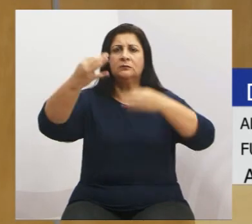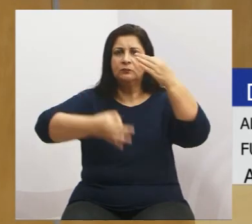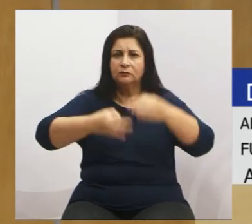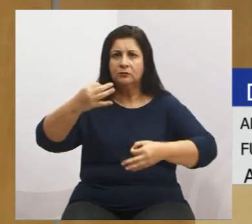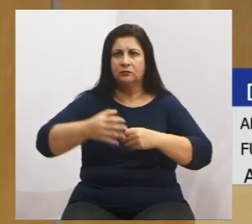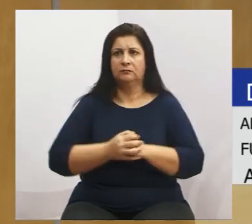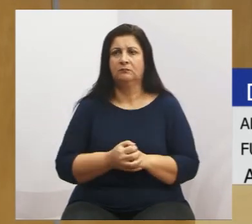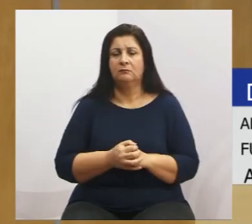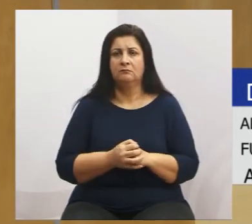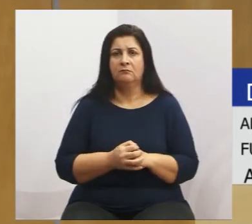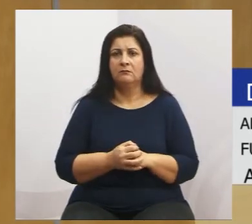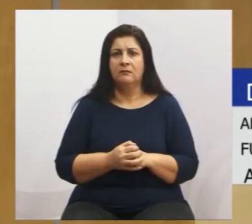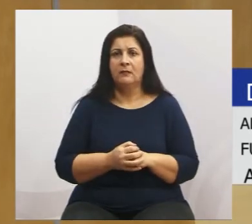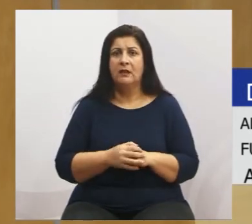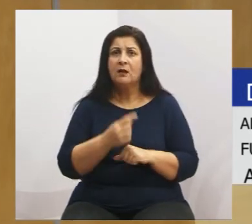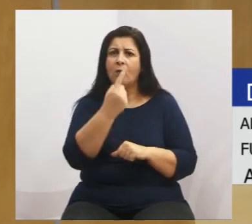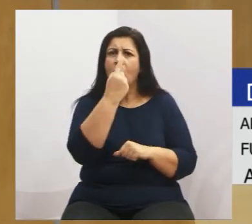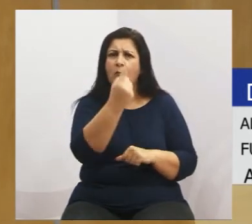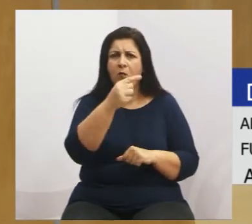esses mais de